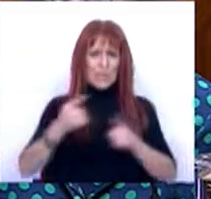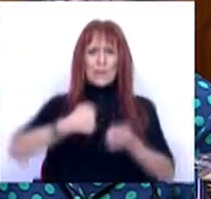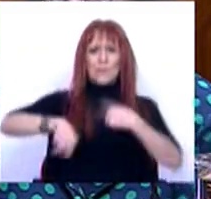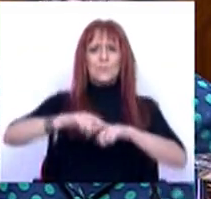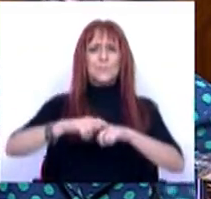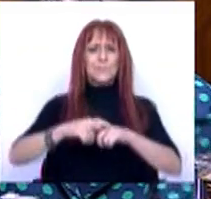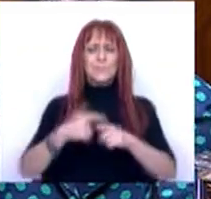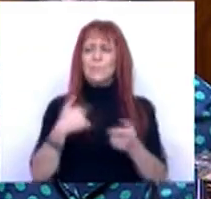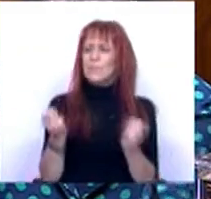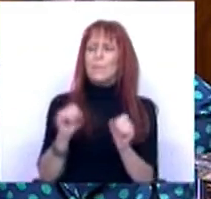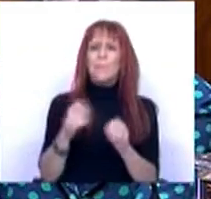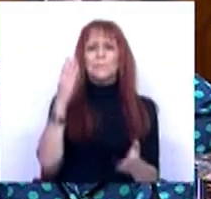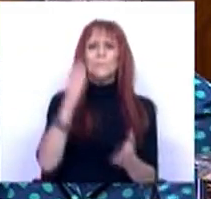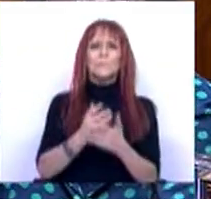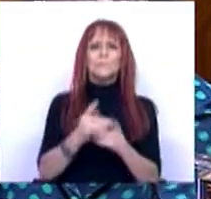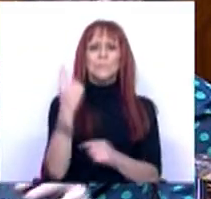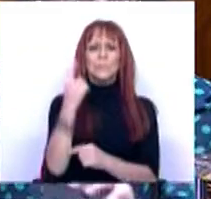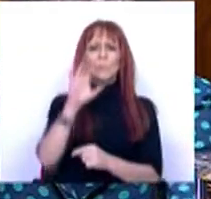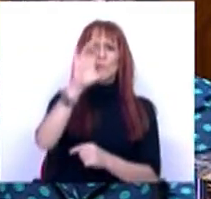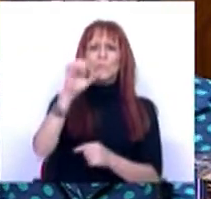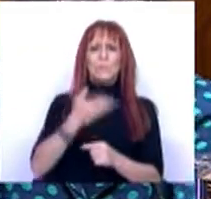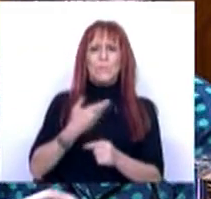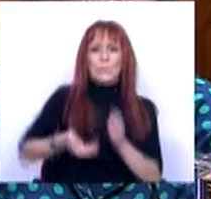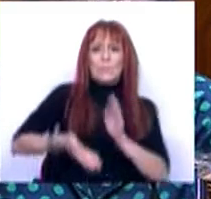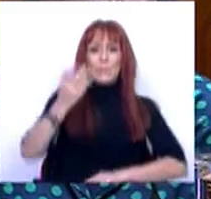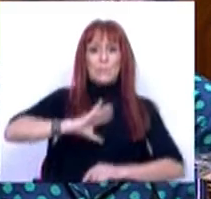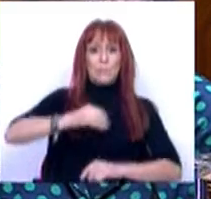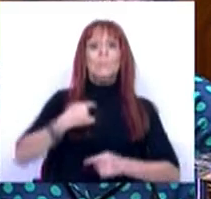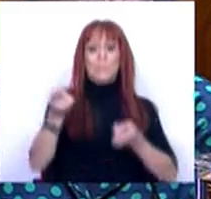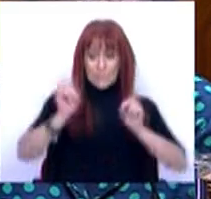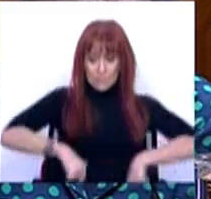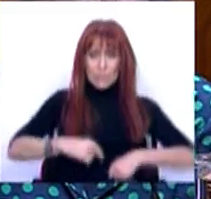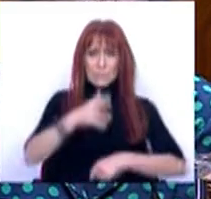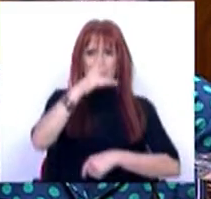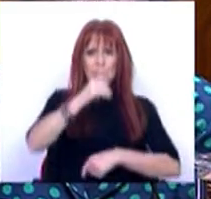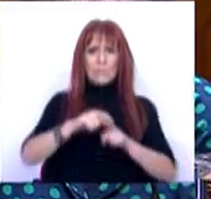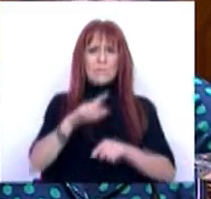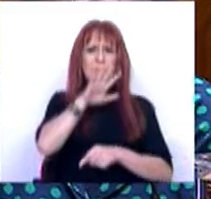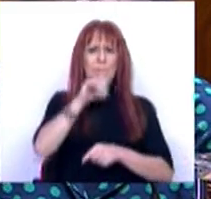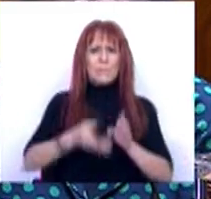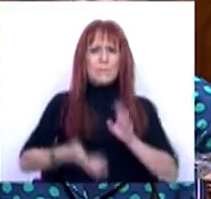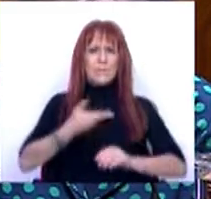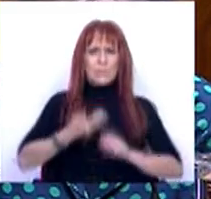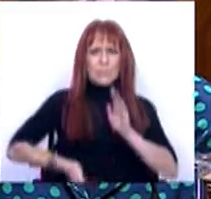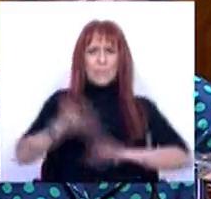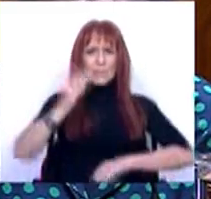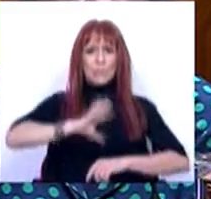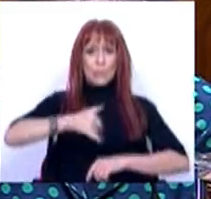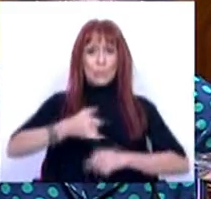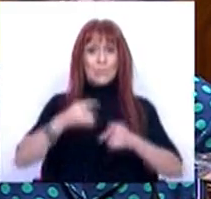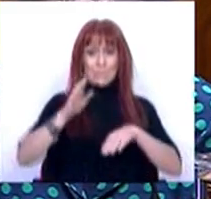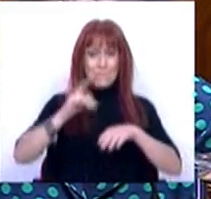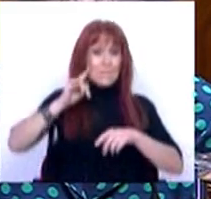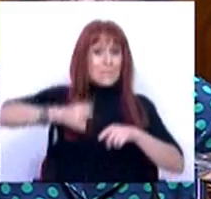Nós não temos apenas um dos Estados mais endividados do mundo, nós temos também, infelizmente, das famílias mais endividadas do mundo. E